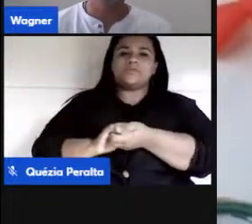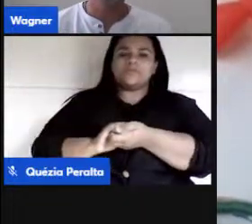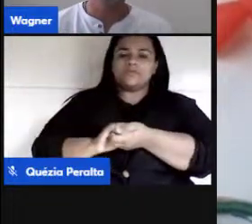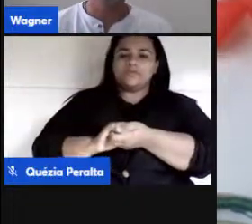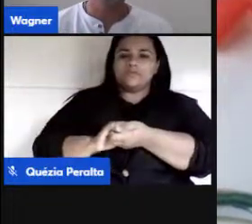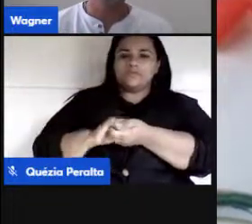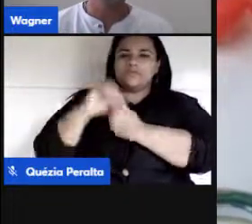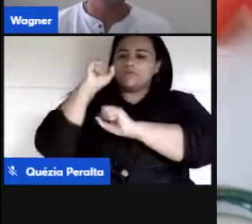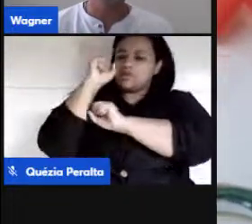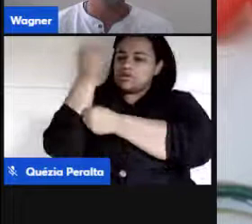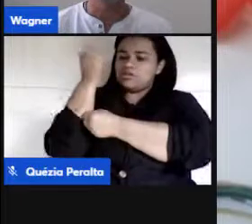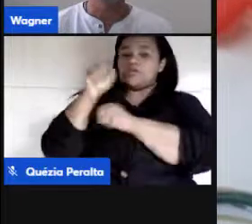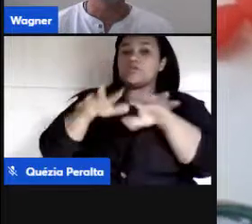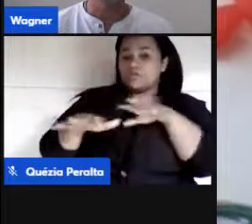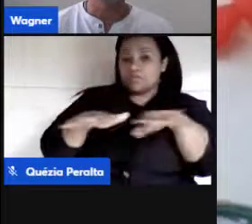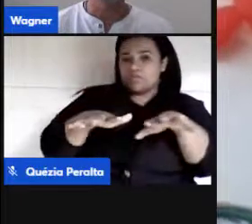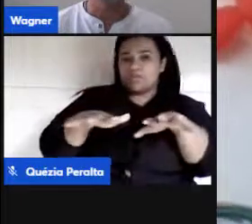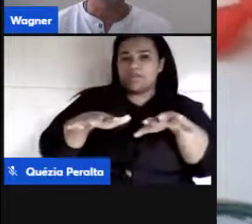seguinte forma.